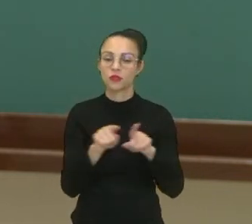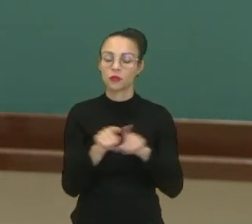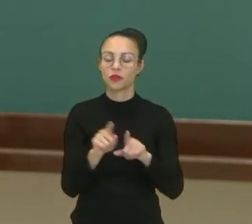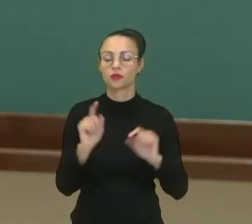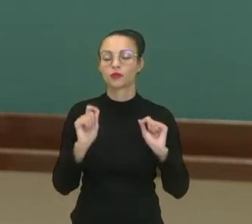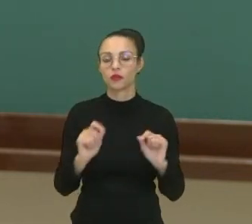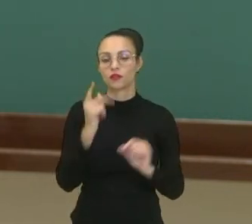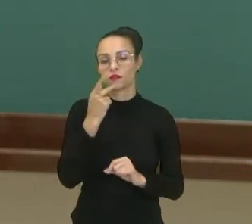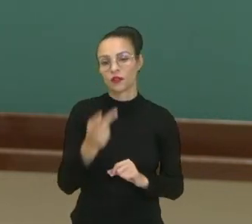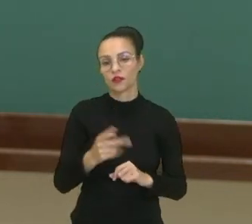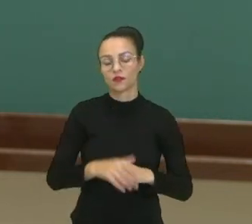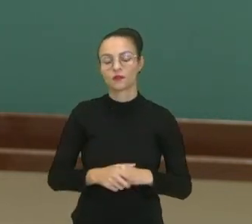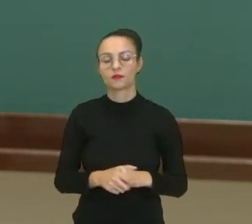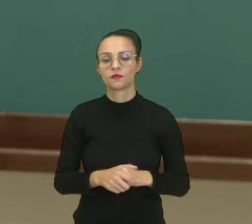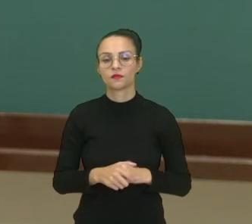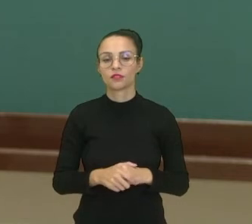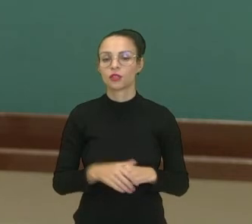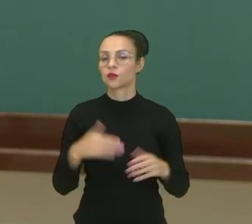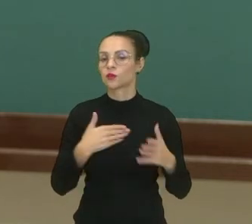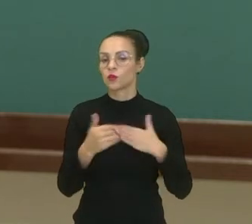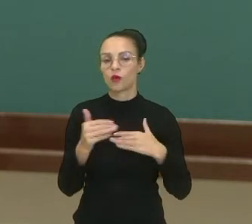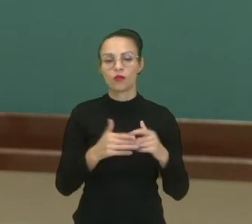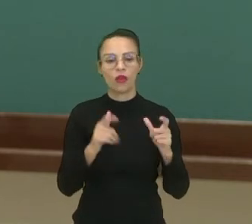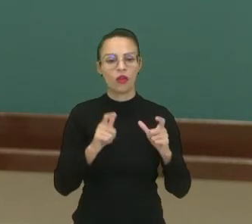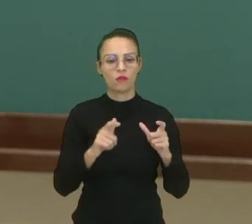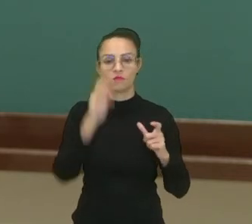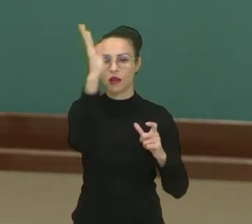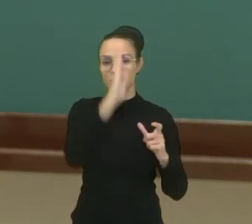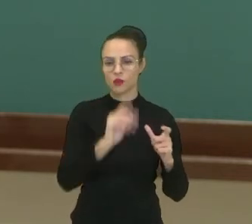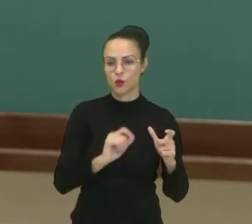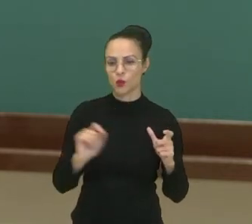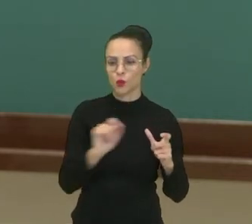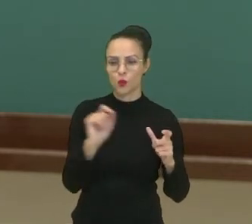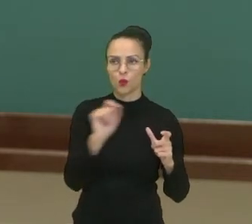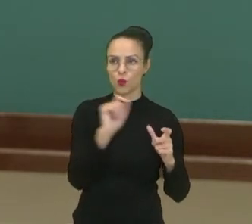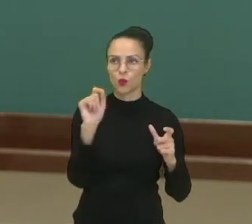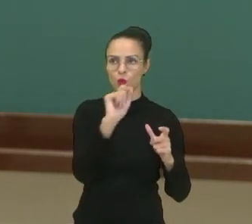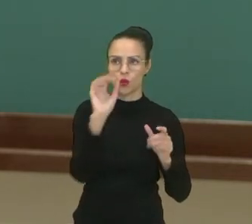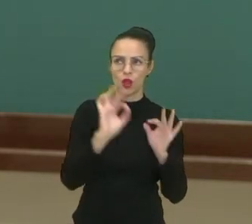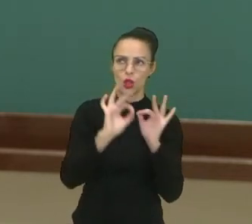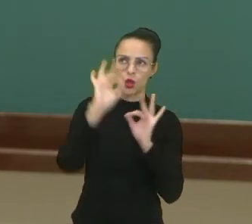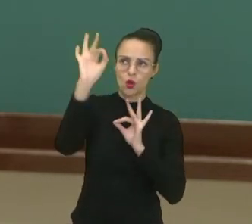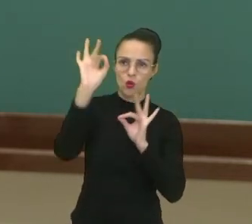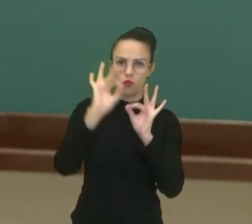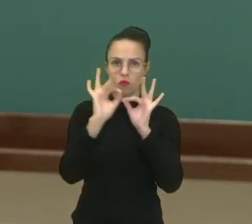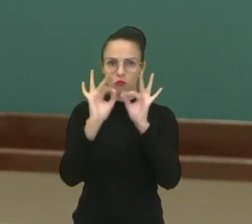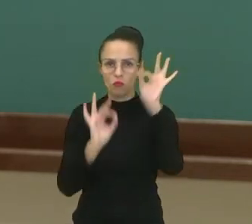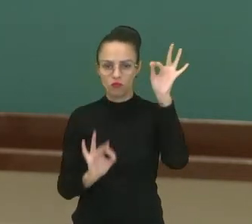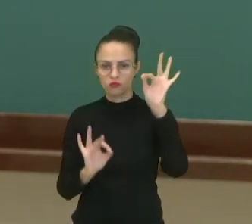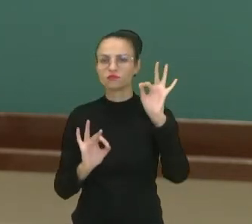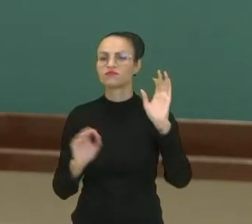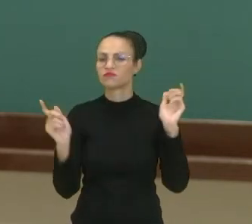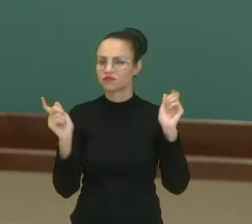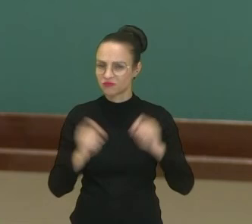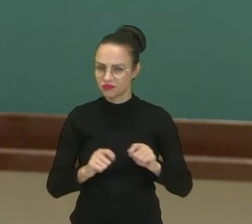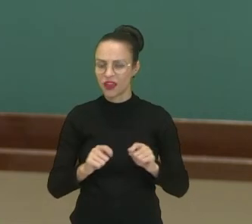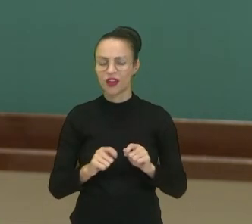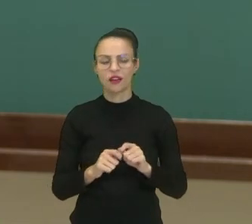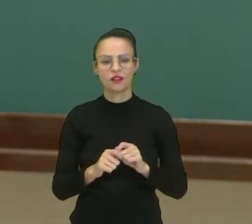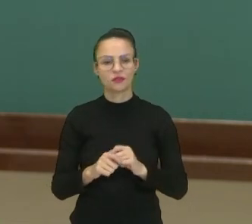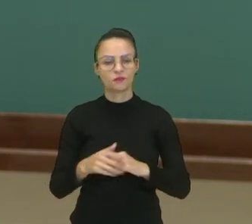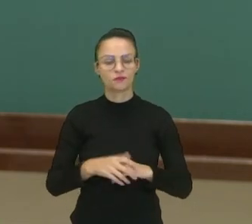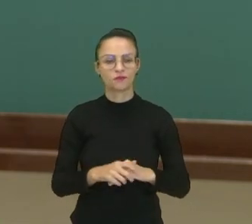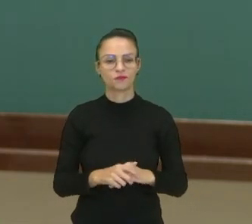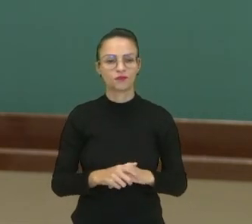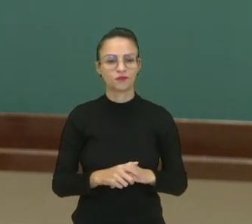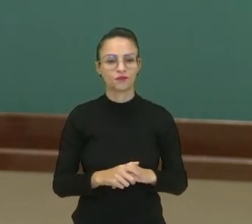ó. De qualquer ponto do país, por mais remoto que seja, inclusive até 500 milhas